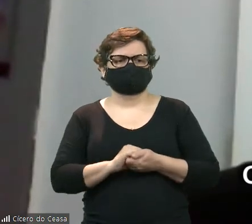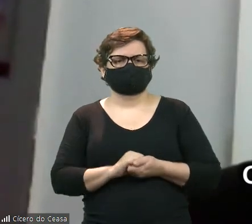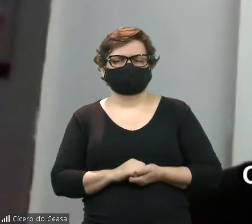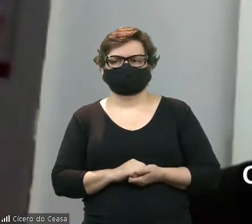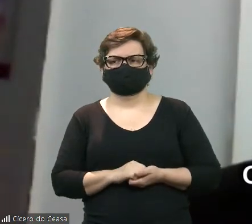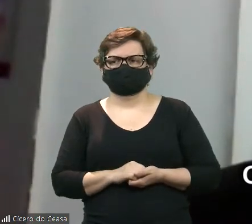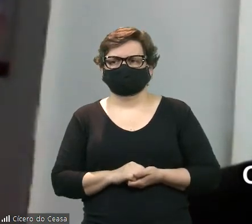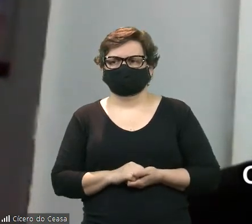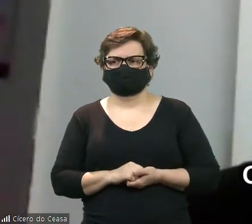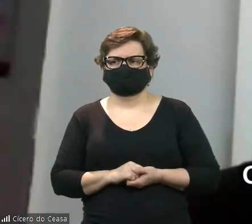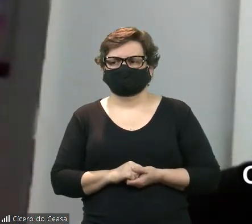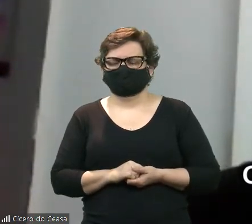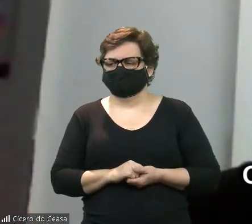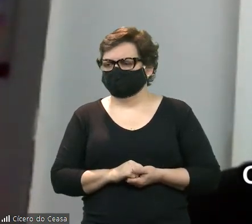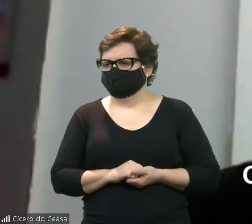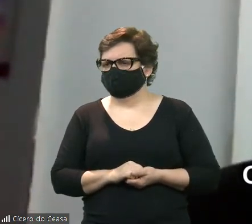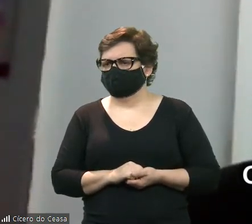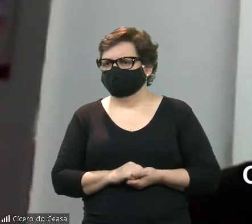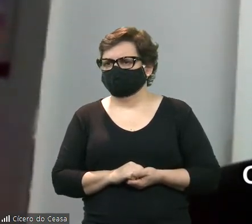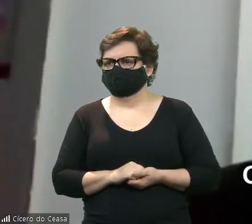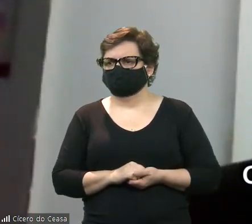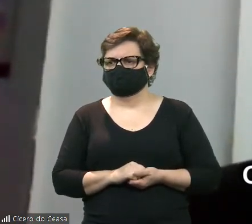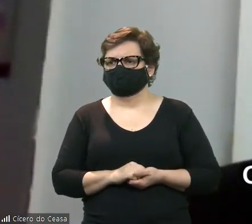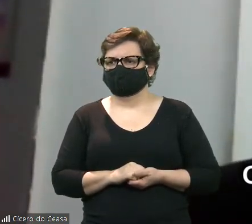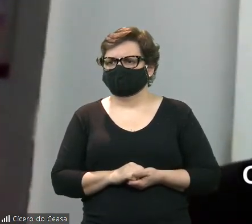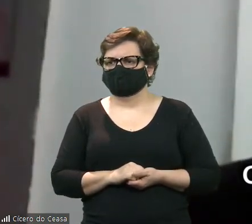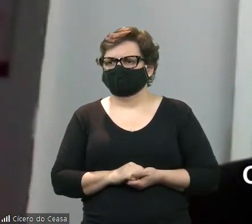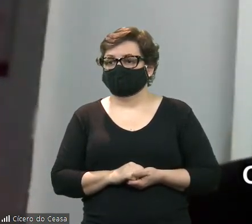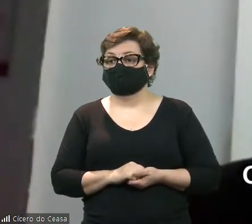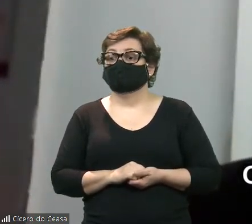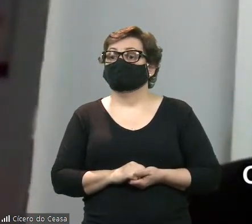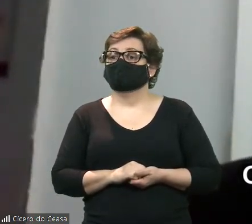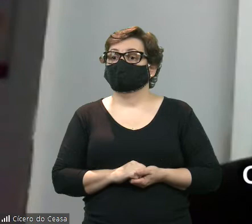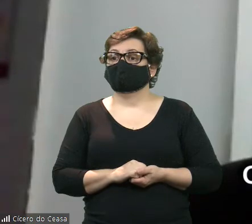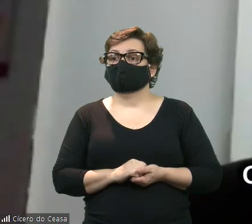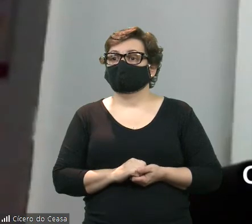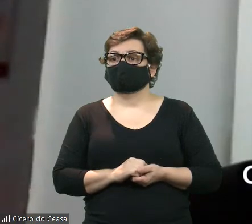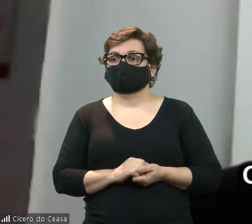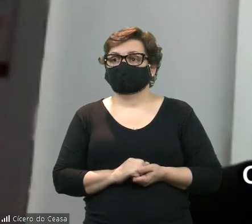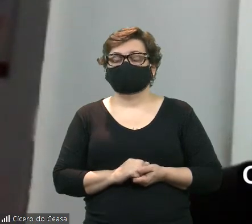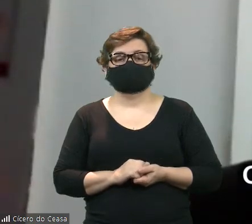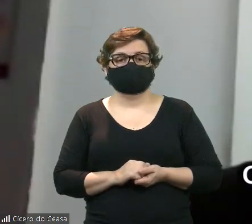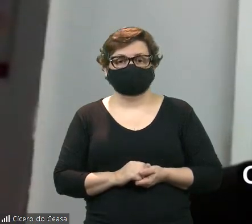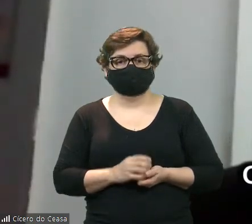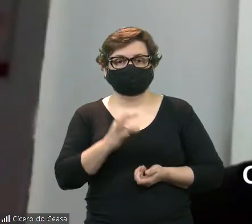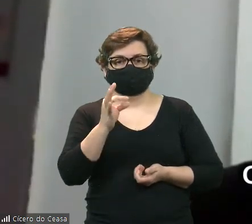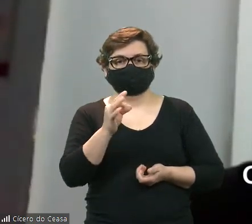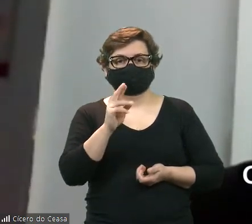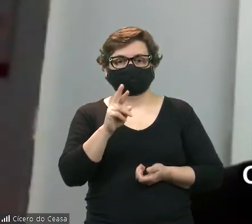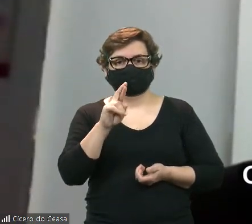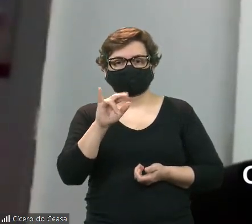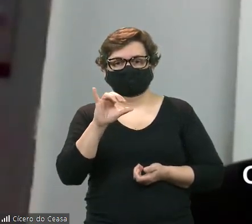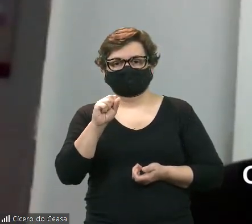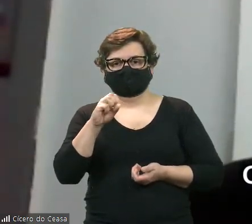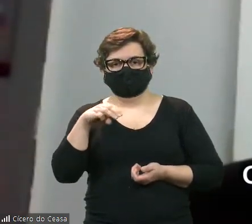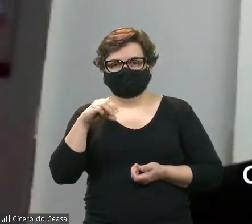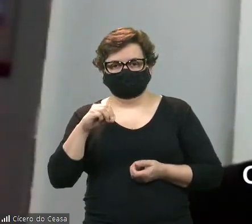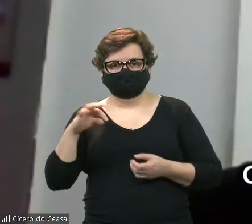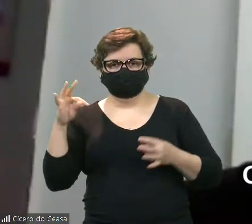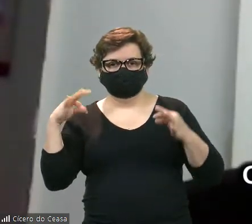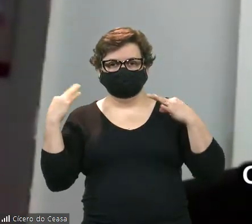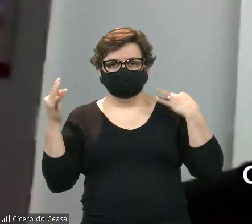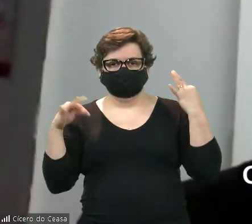técnicos e esse projeto ser aprovado por esta casa. Essas são minhas